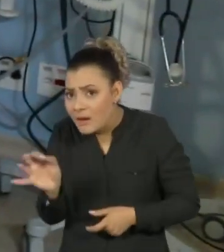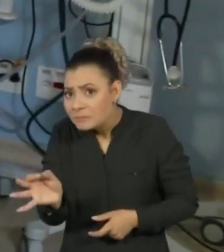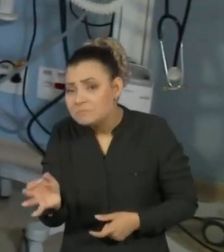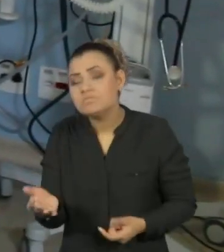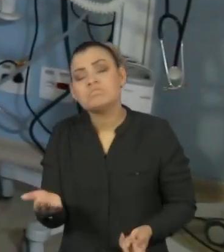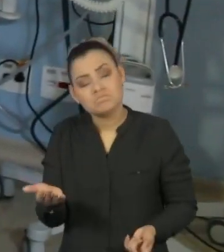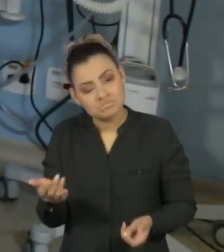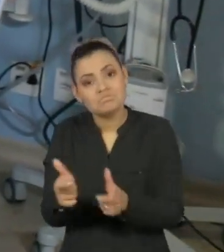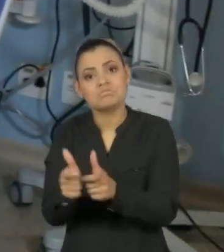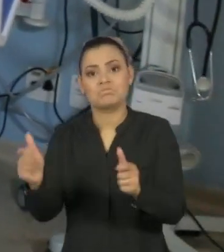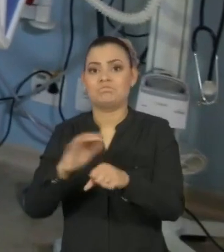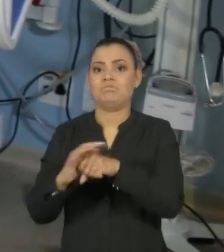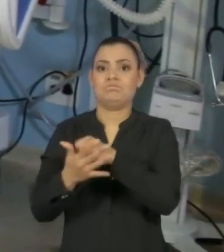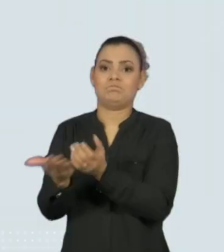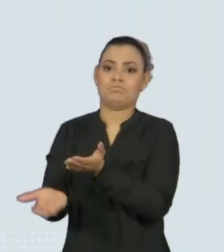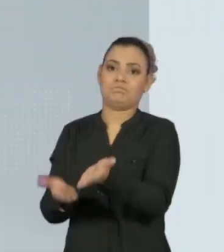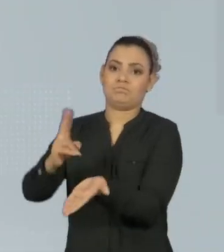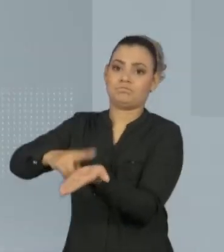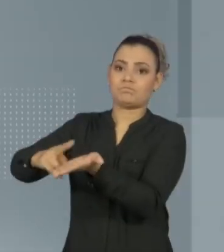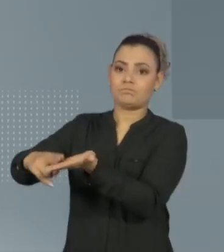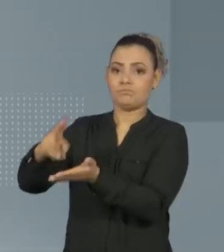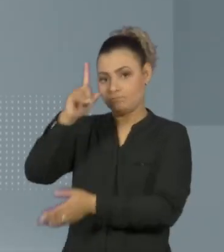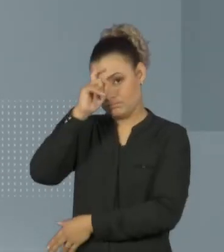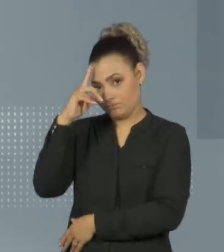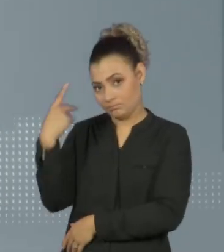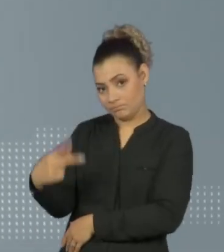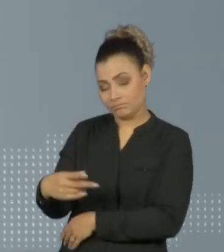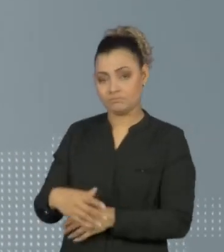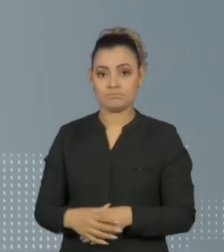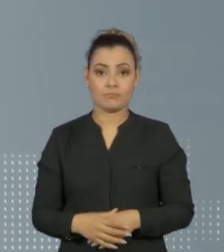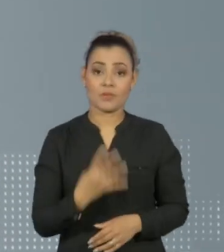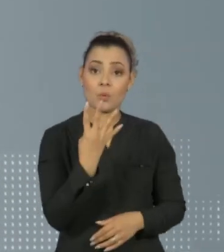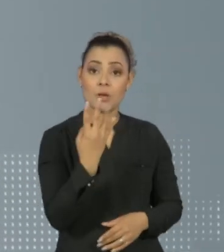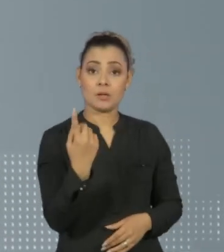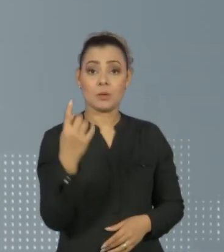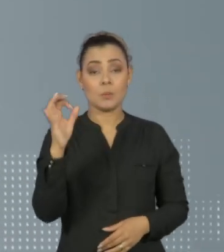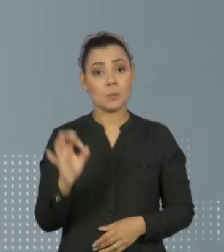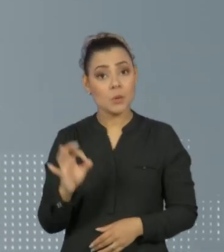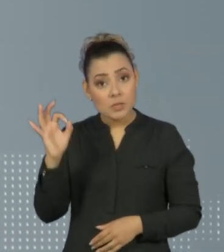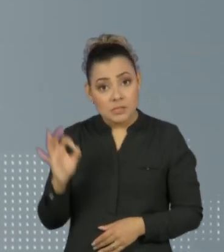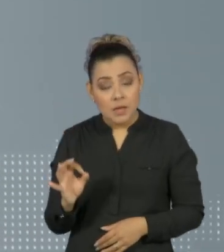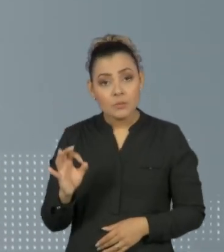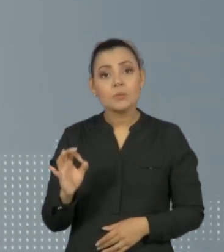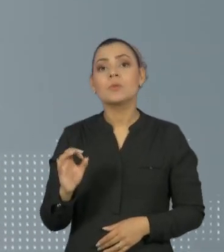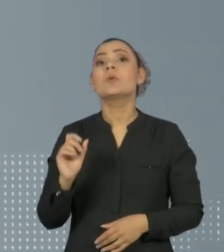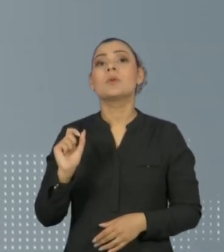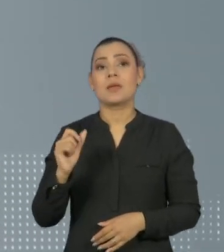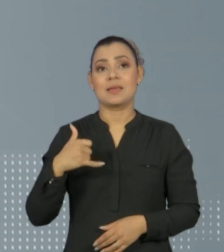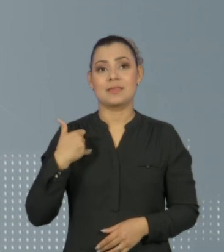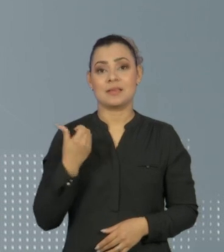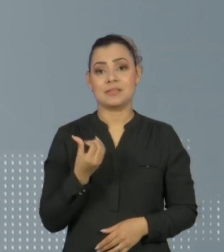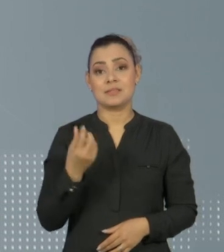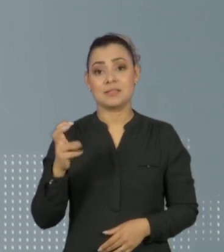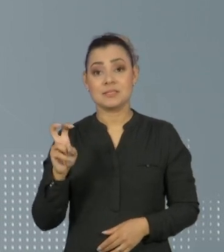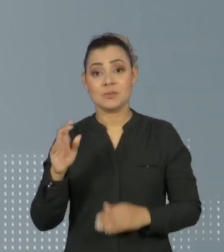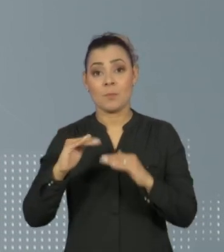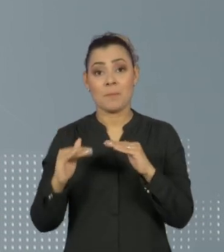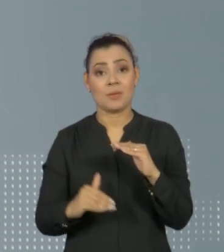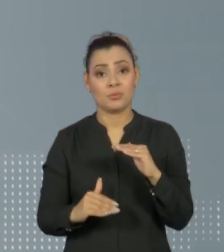pacientes da Covid-19 internados nos hospitais. 41% deles têm menos de 65